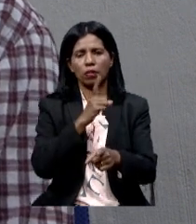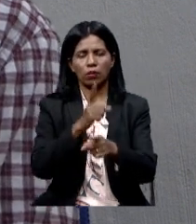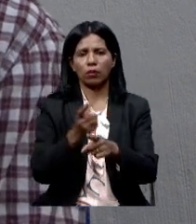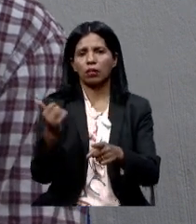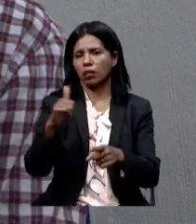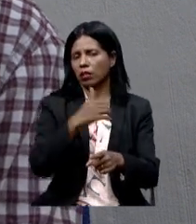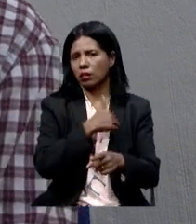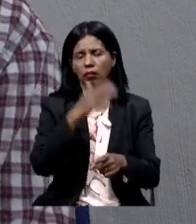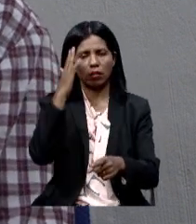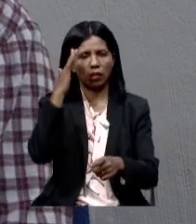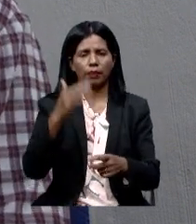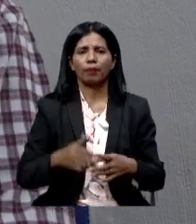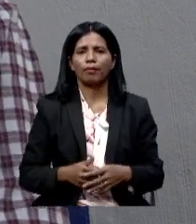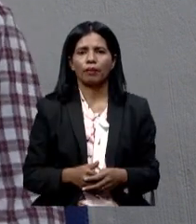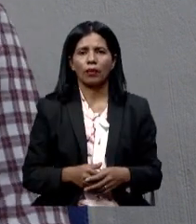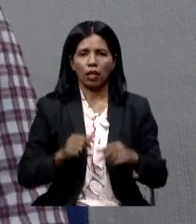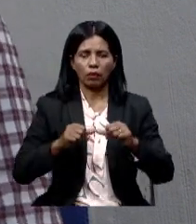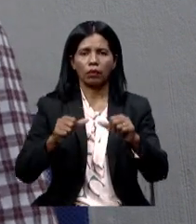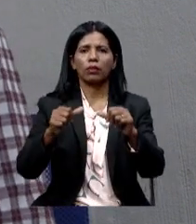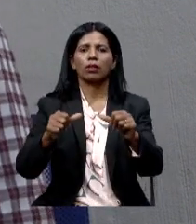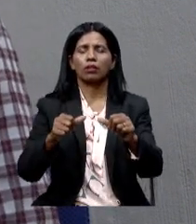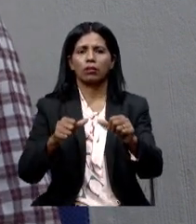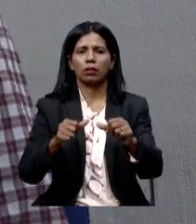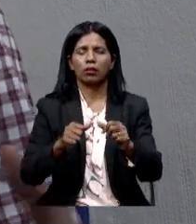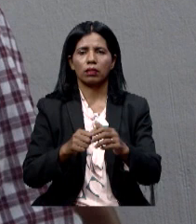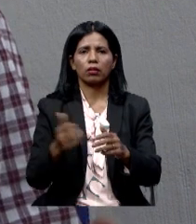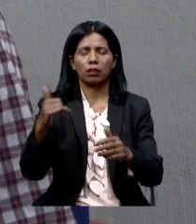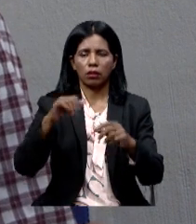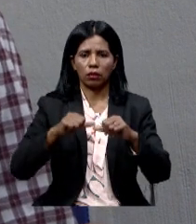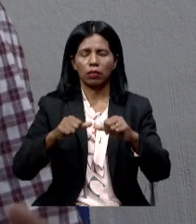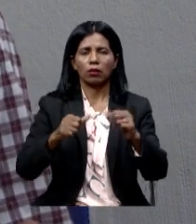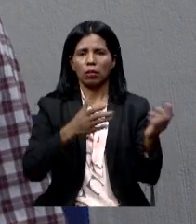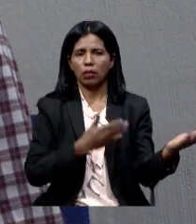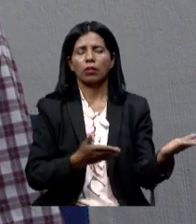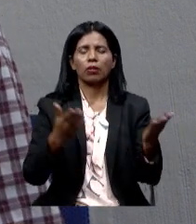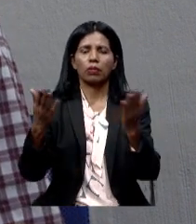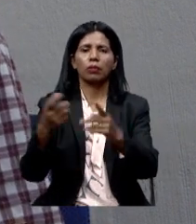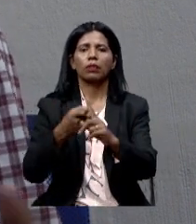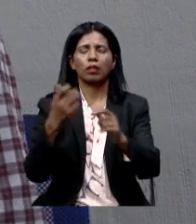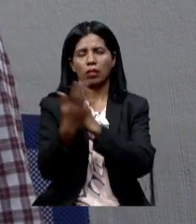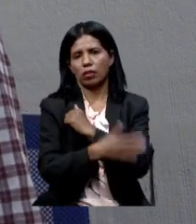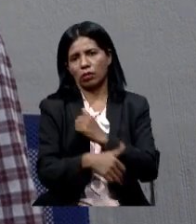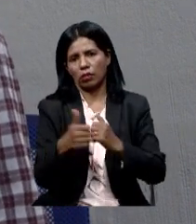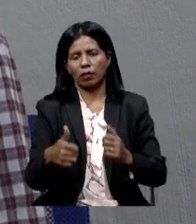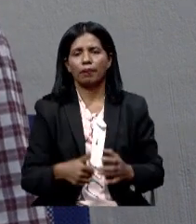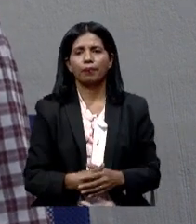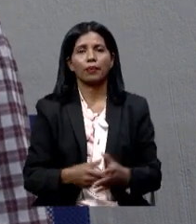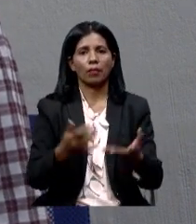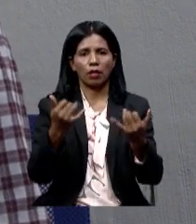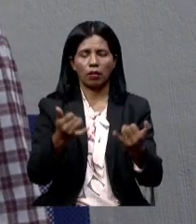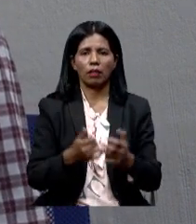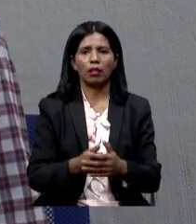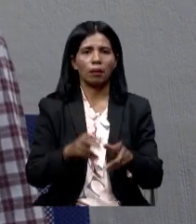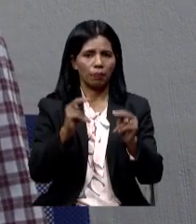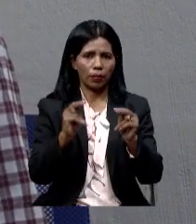antau narsane kontrua tapa sir kontinu hatama mai usraeli u agora